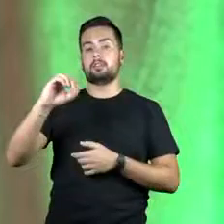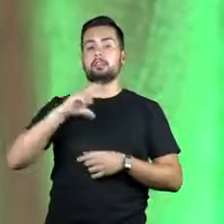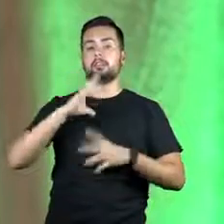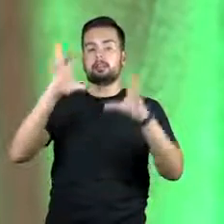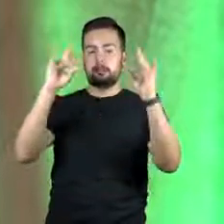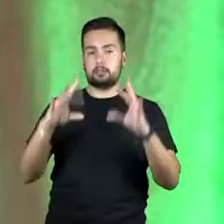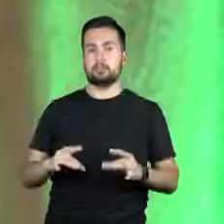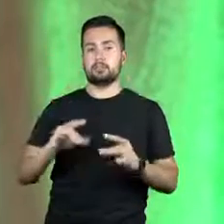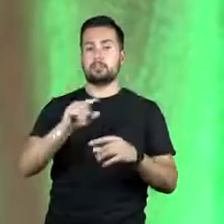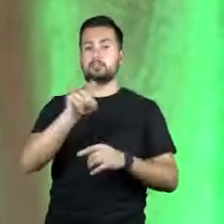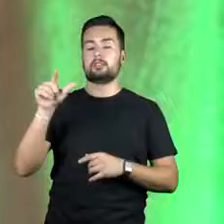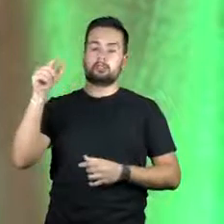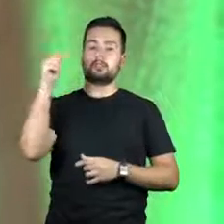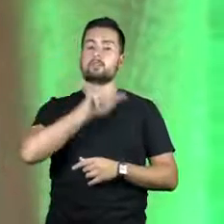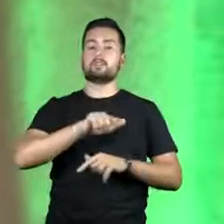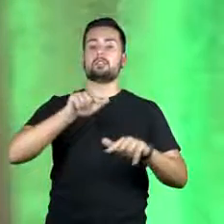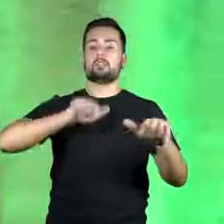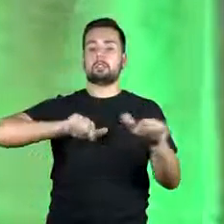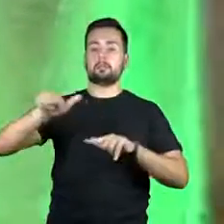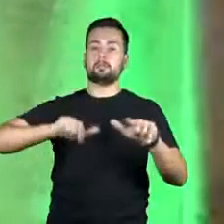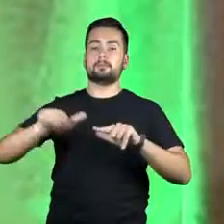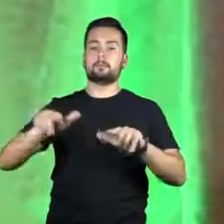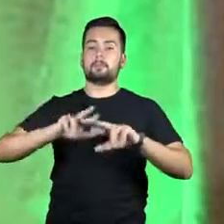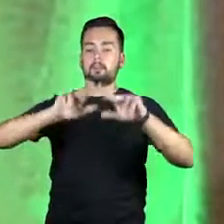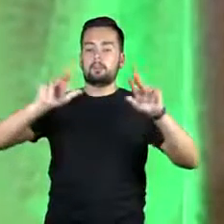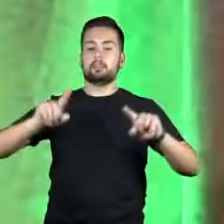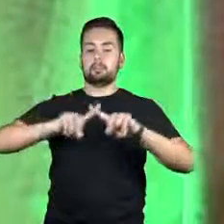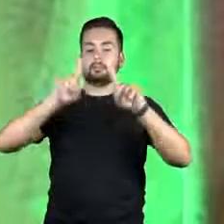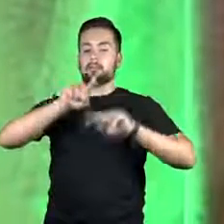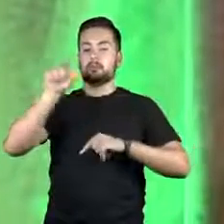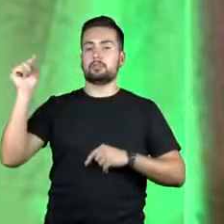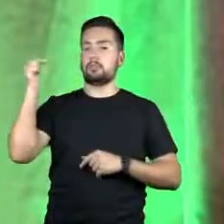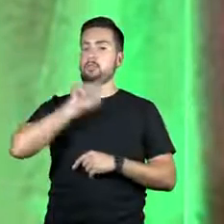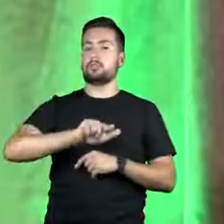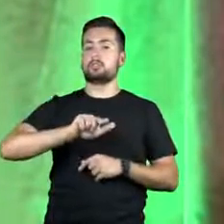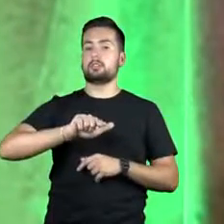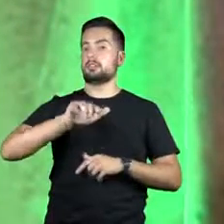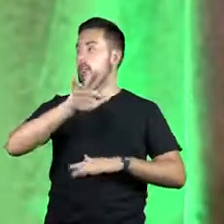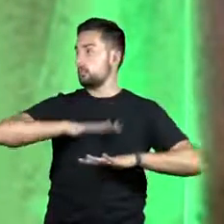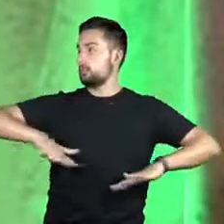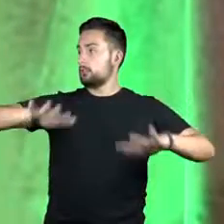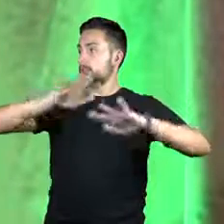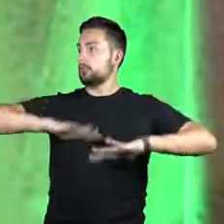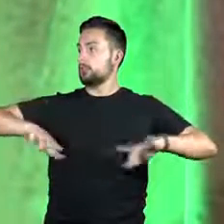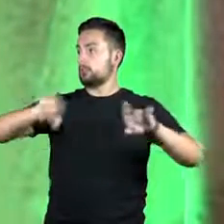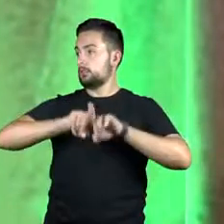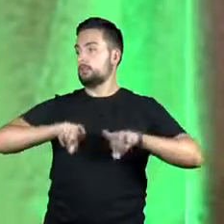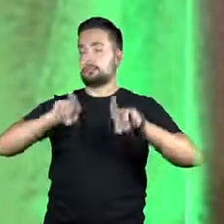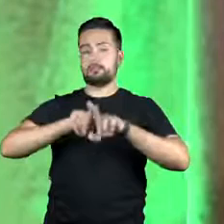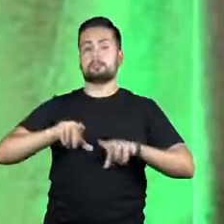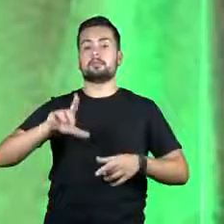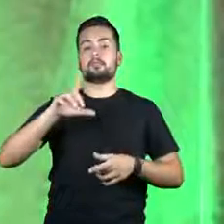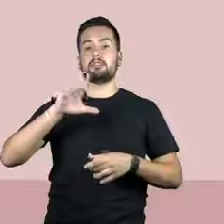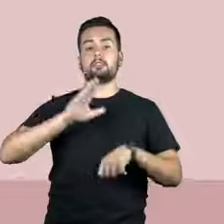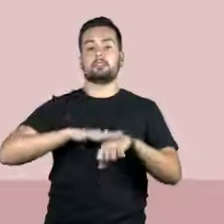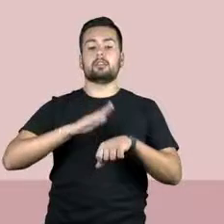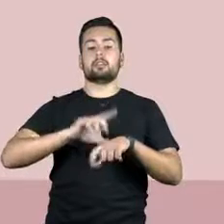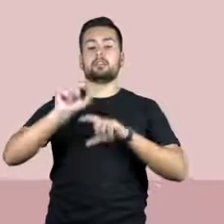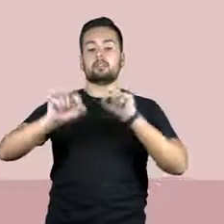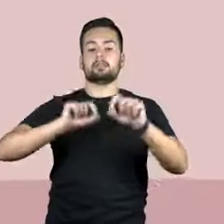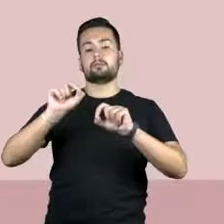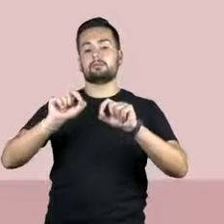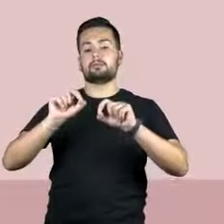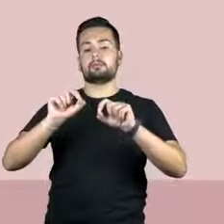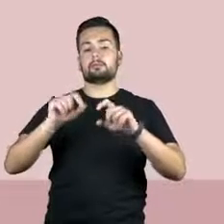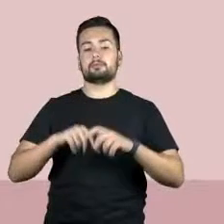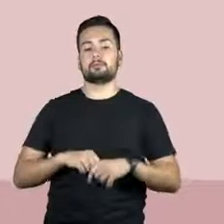né? Então você vai conseguir trabalhar com outros além do Morgenstern, mas você vai conseguir trabalhar com essas superfícies e o que ele tende a realizar é o seguinte. Dado